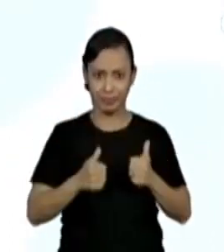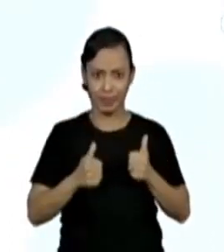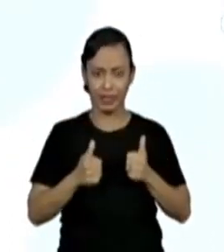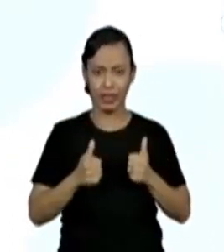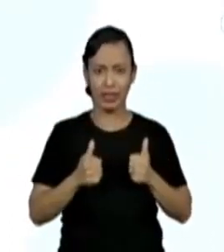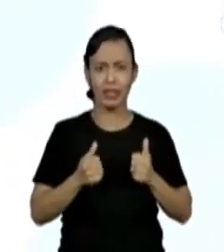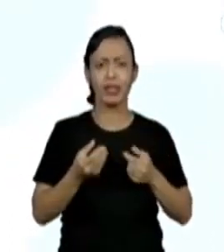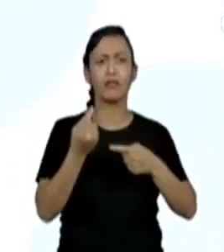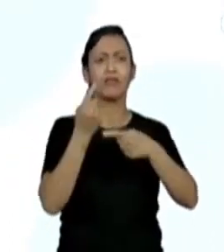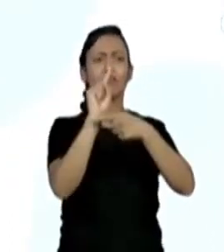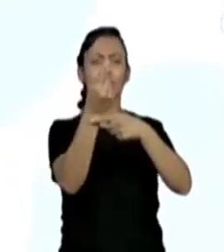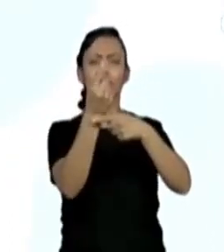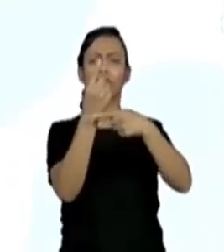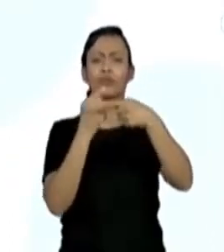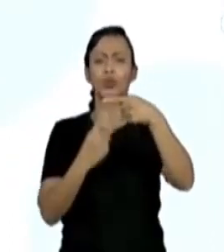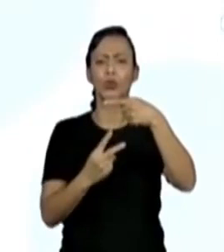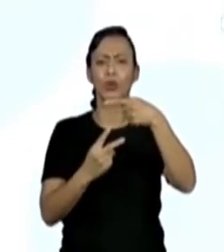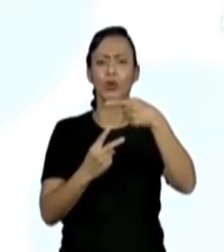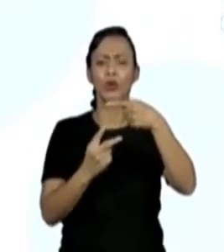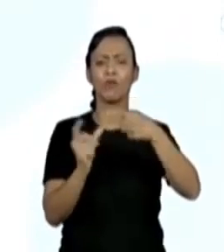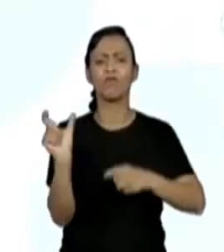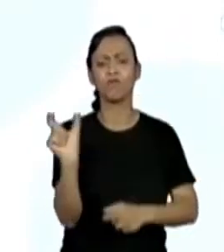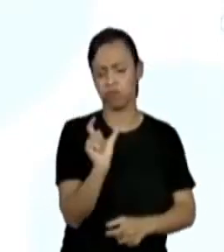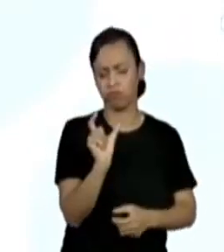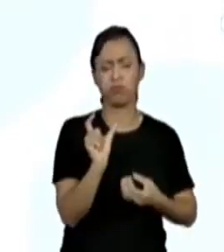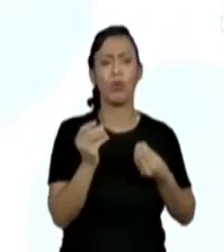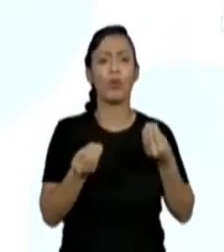extenso isso 1